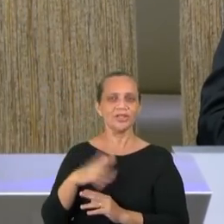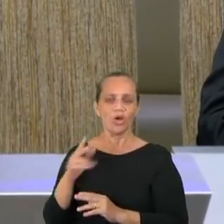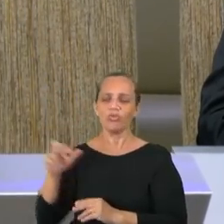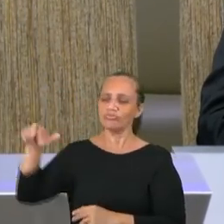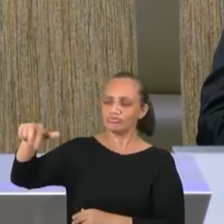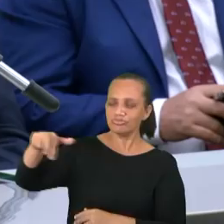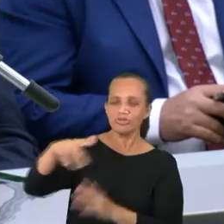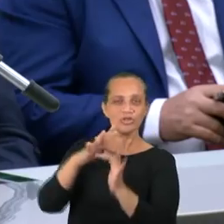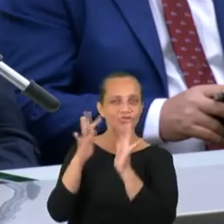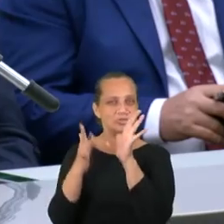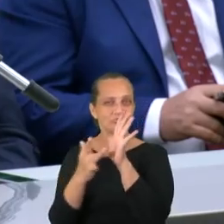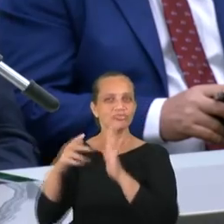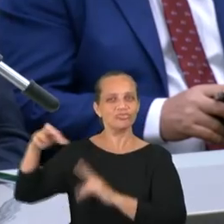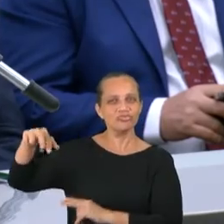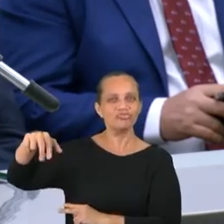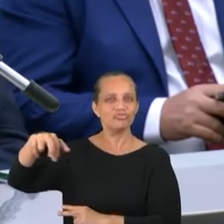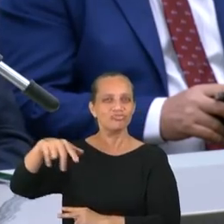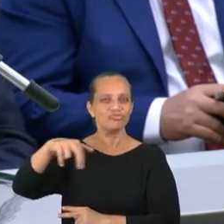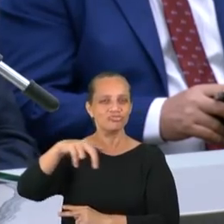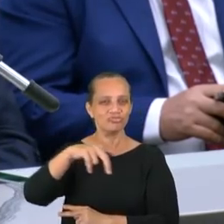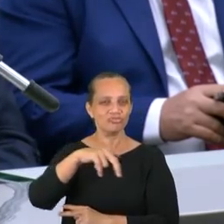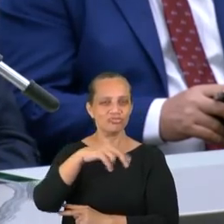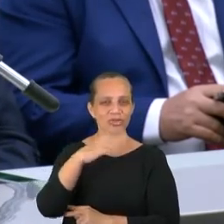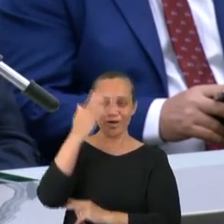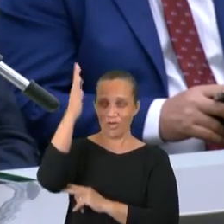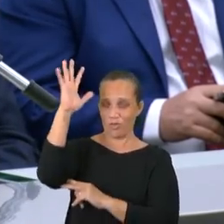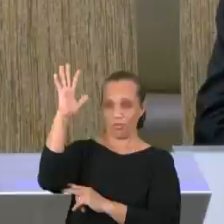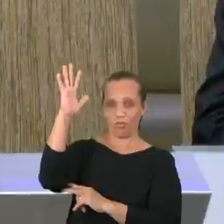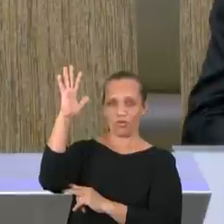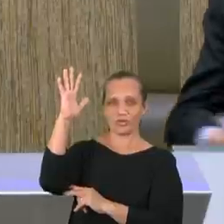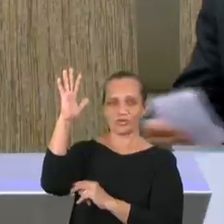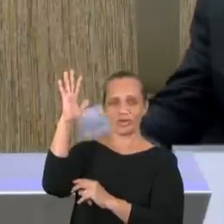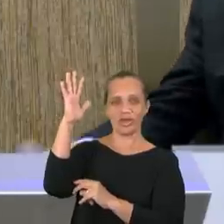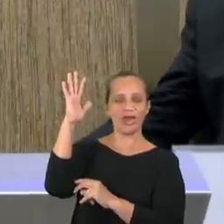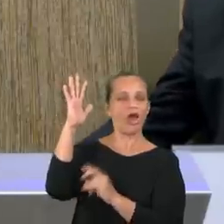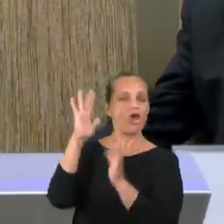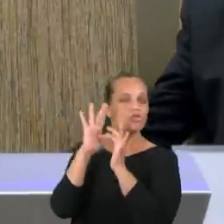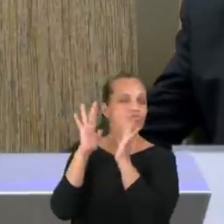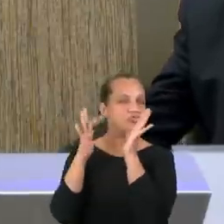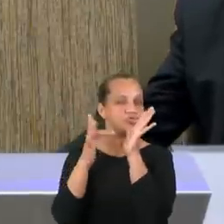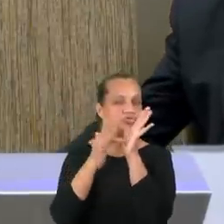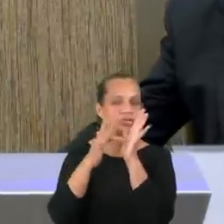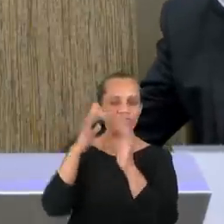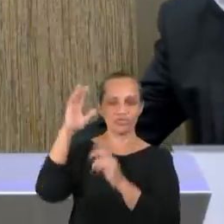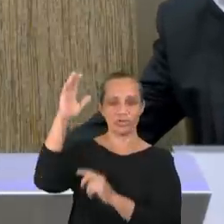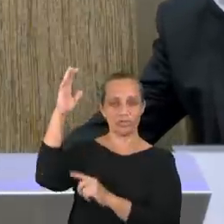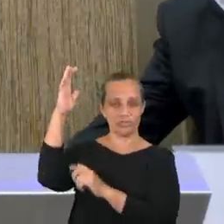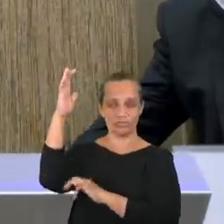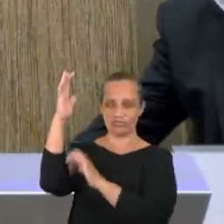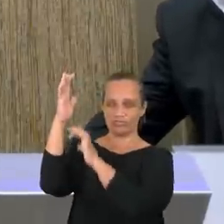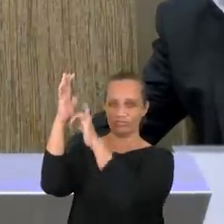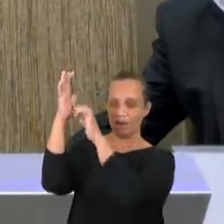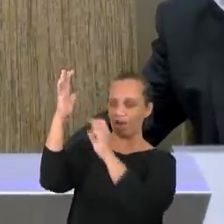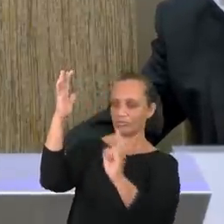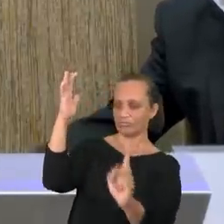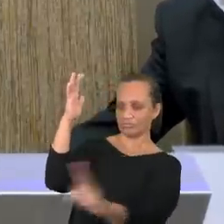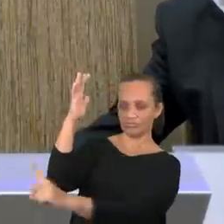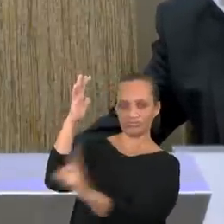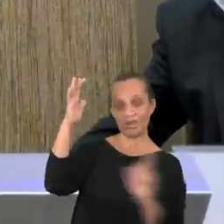Senhor. Quando chega debaixo da figueira, para,